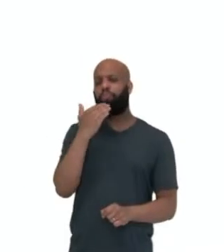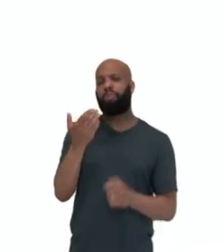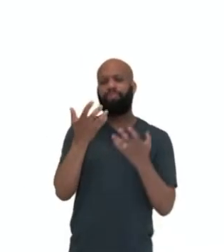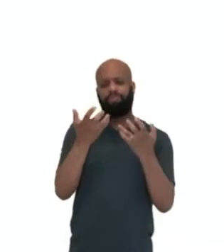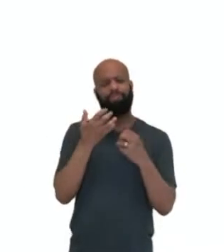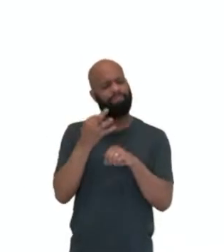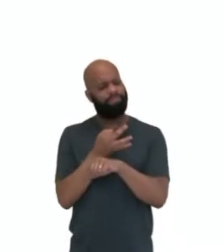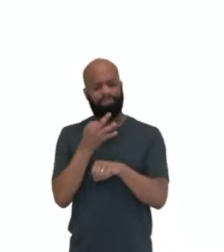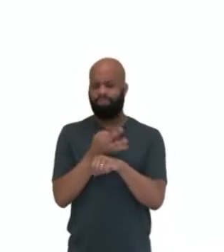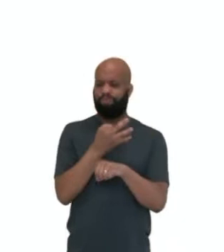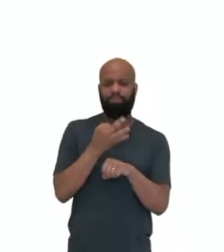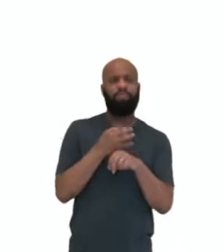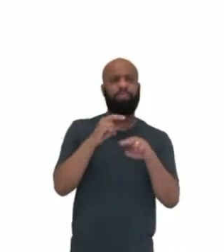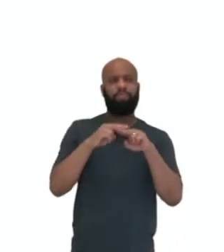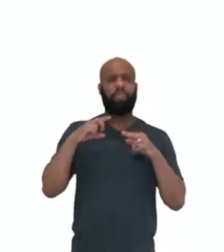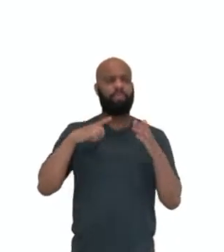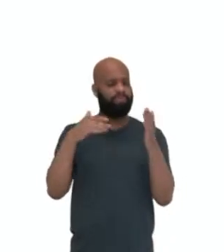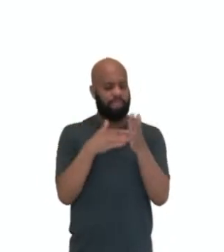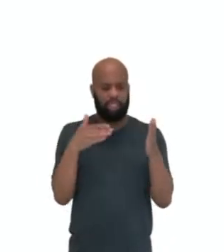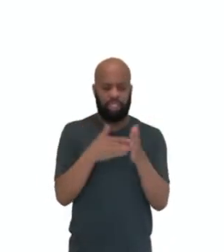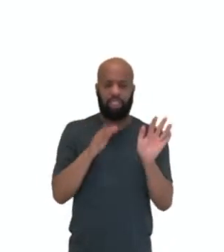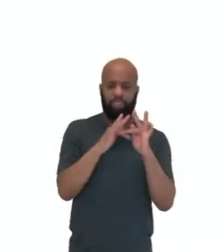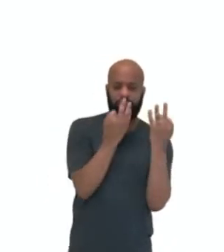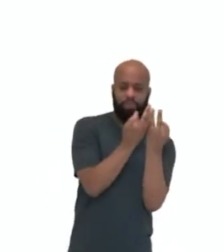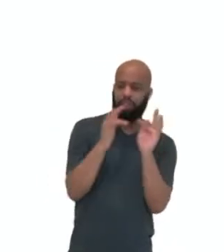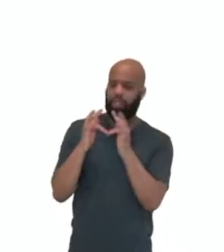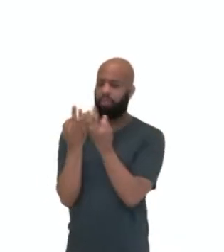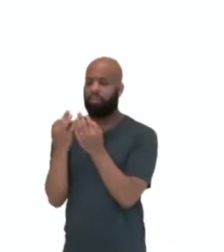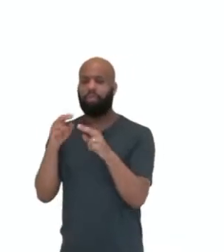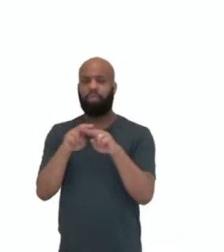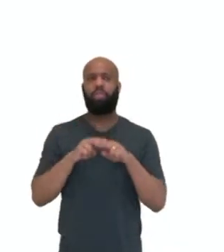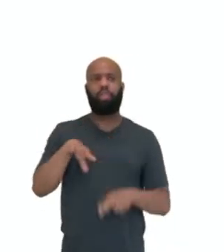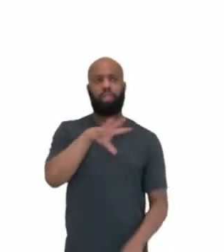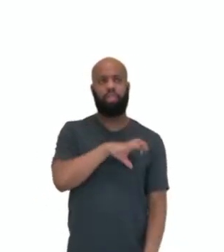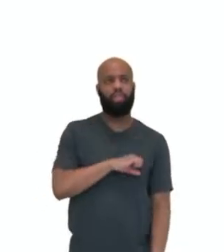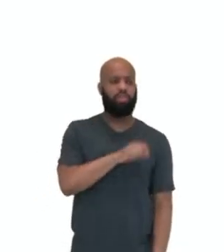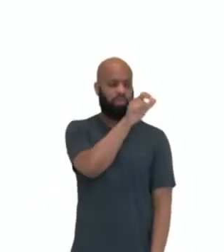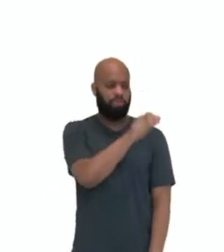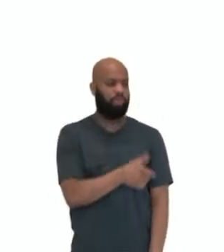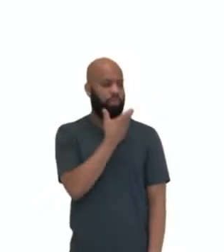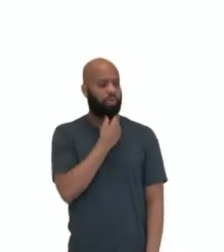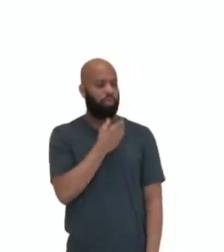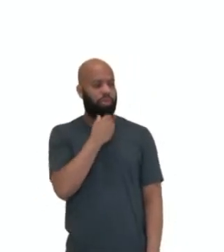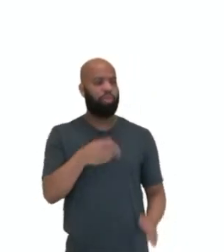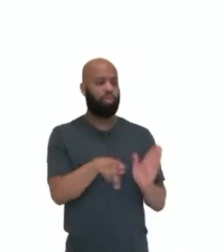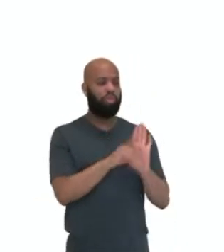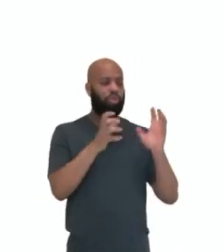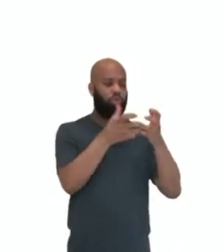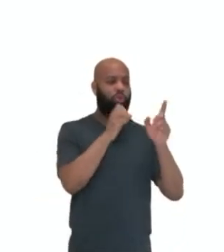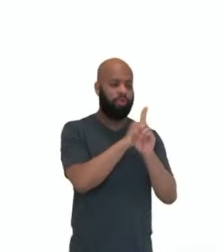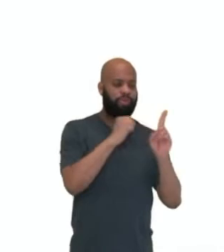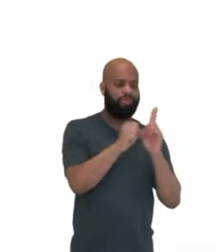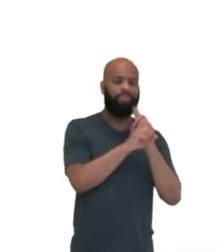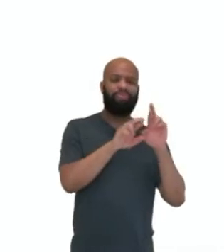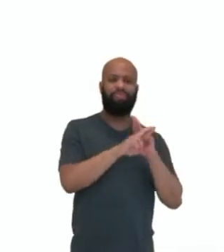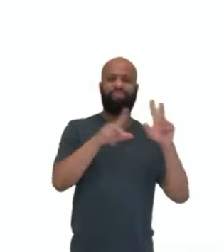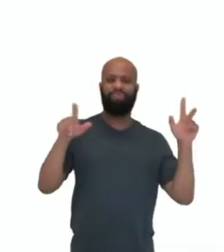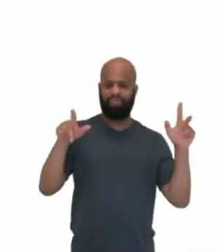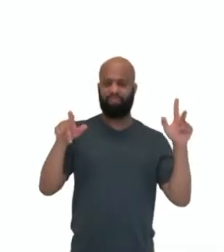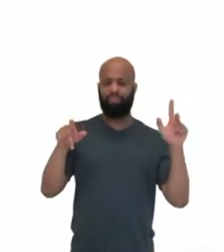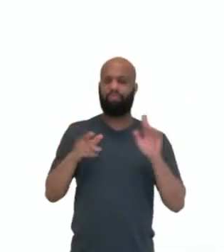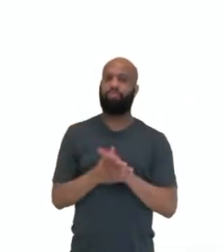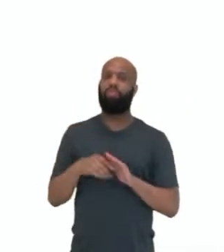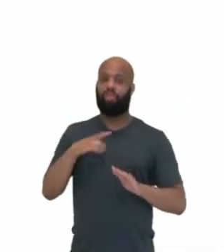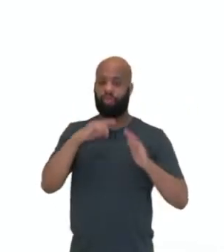dor causada pelas barreiras familiares ao seu amor por um rapaz de classe social diferente. Da